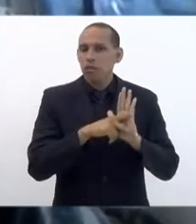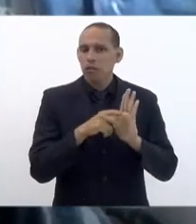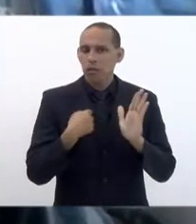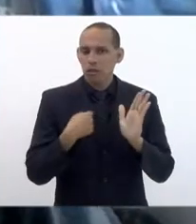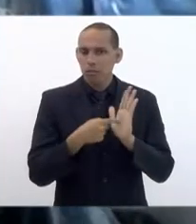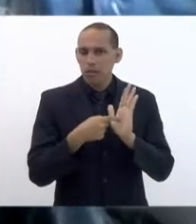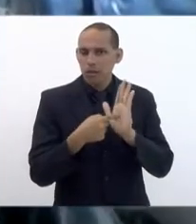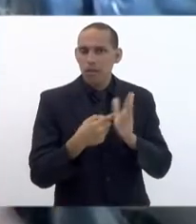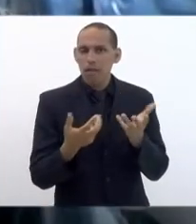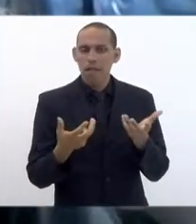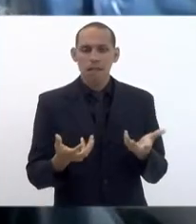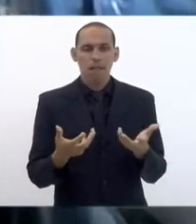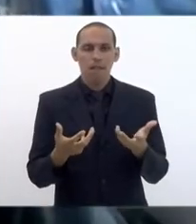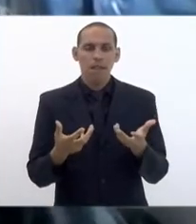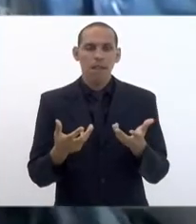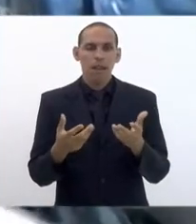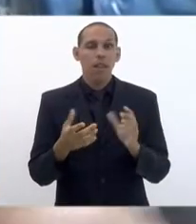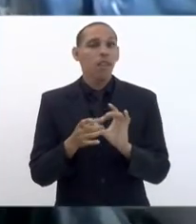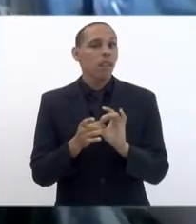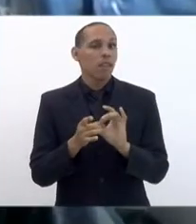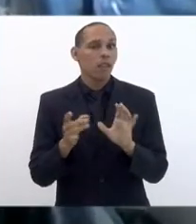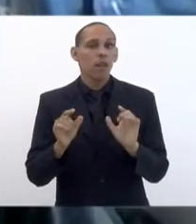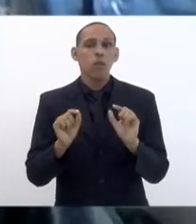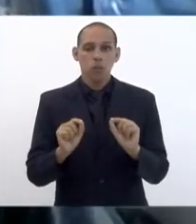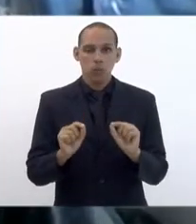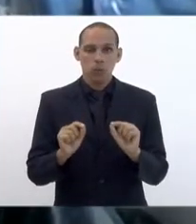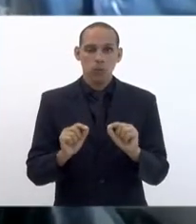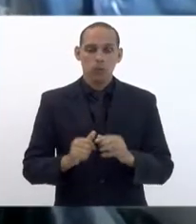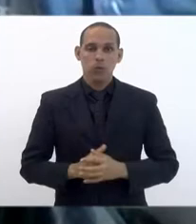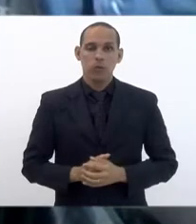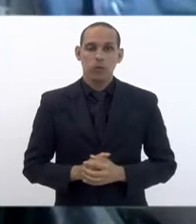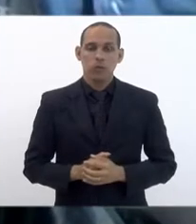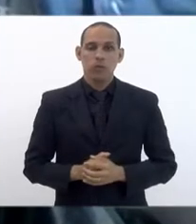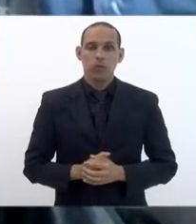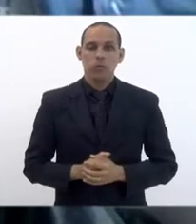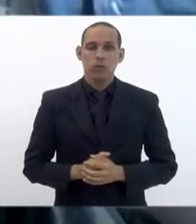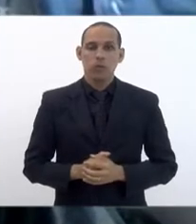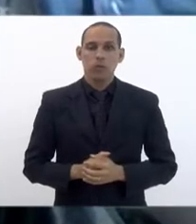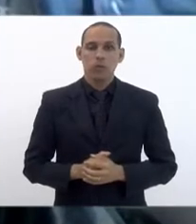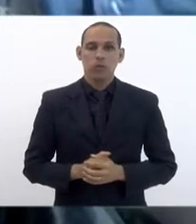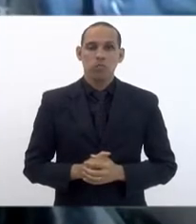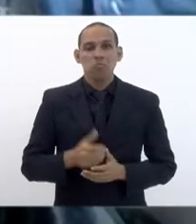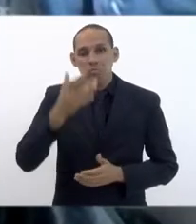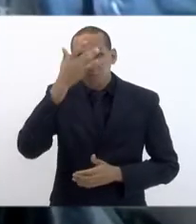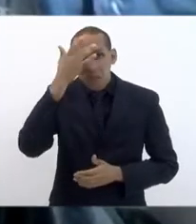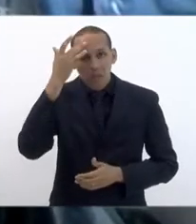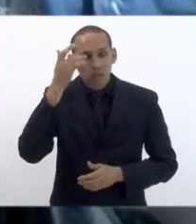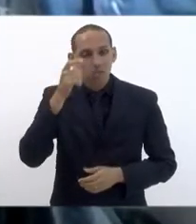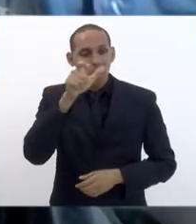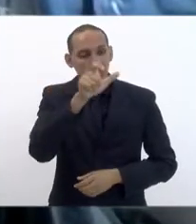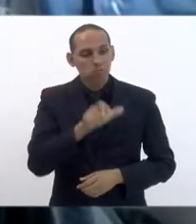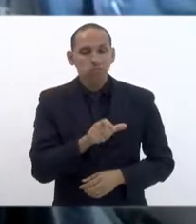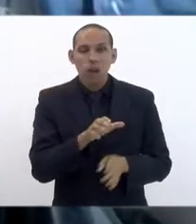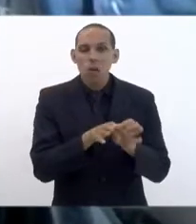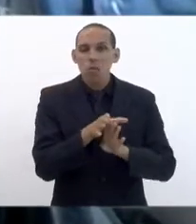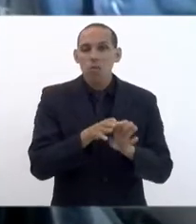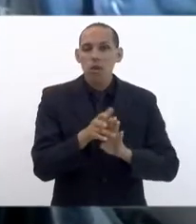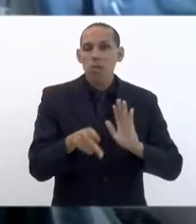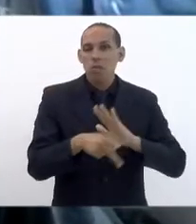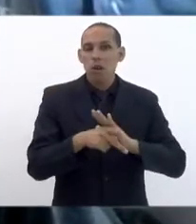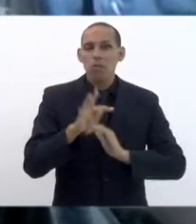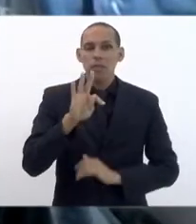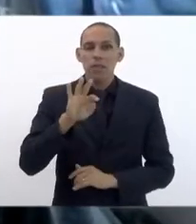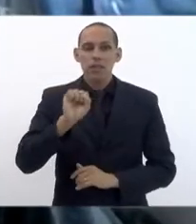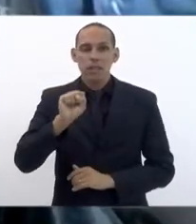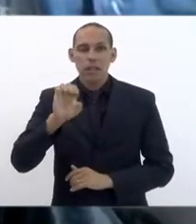apresentar, permitindo que um conselheiro do TCE possa acumular com a presidência